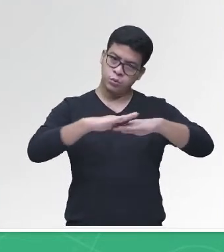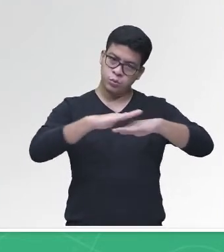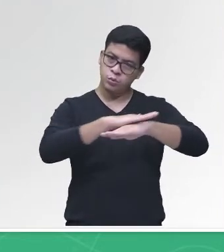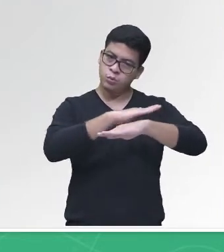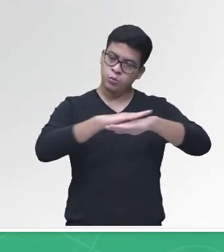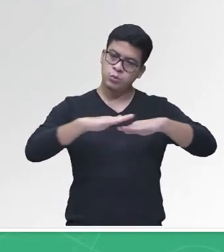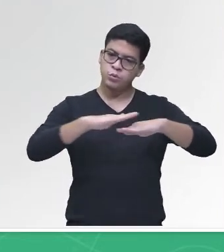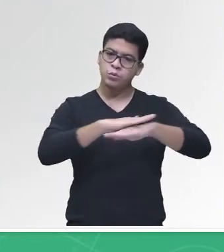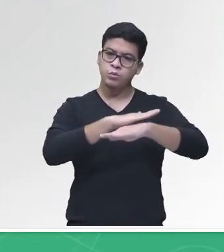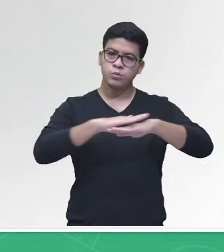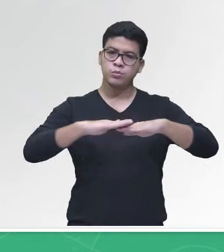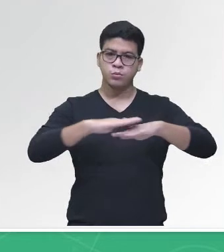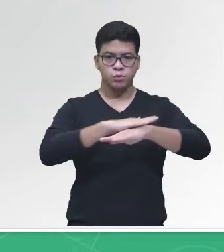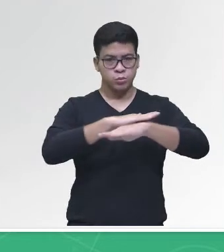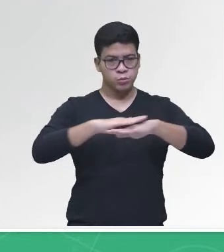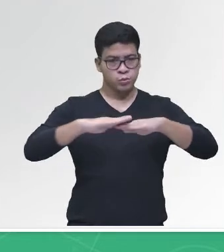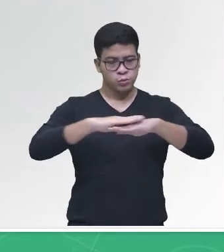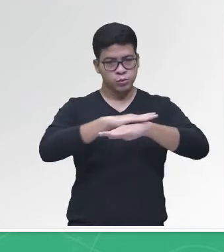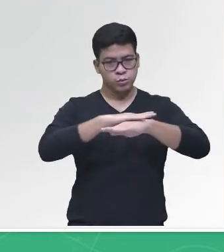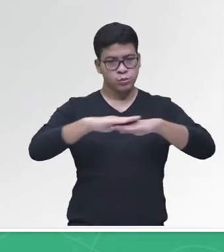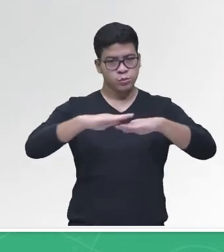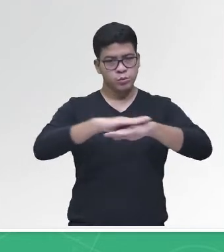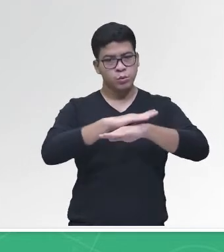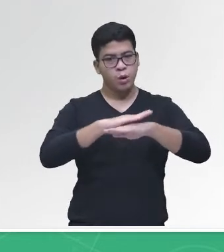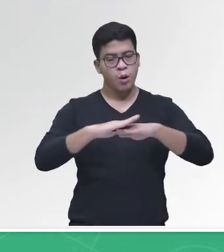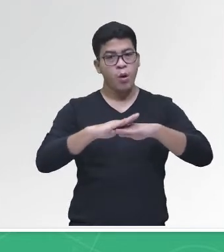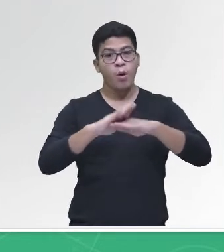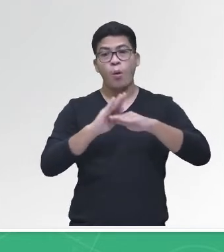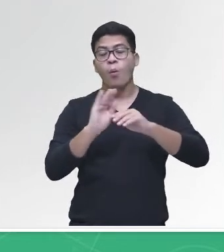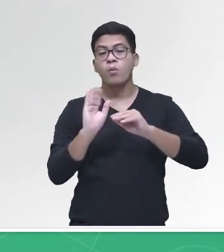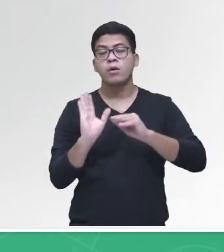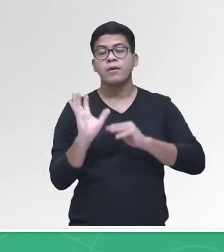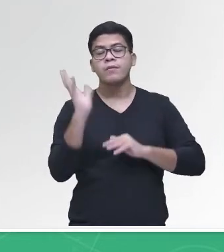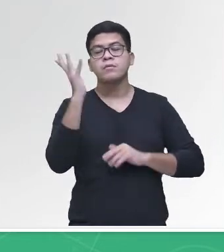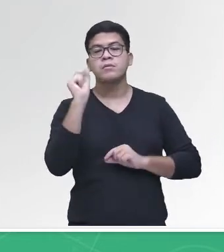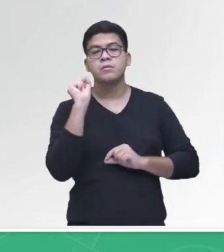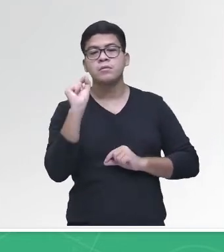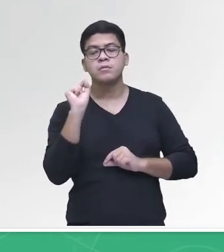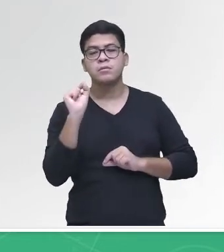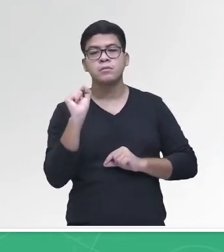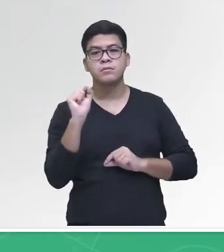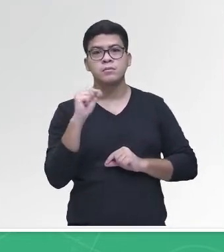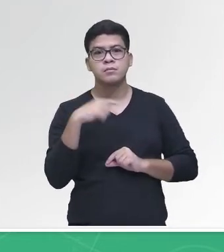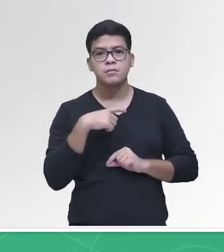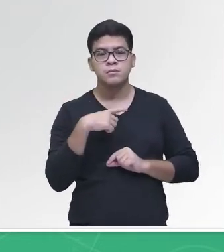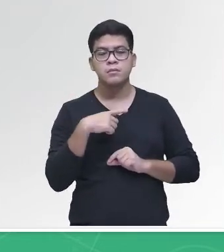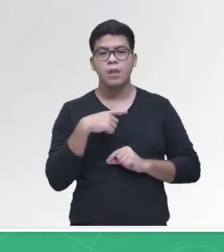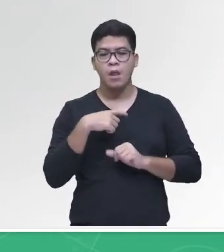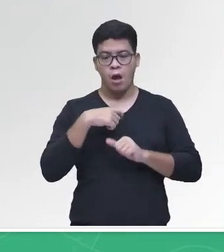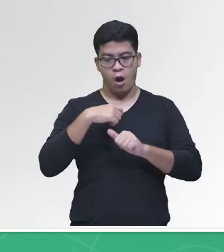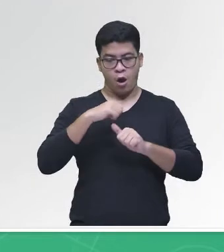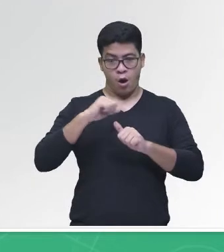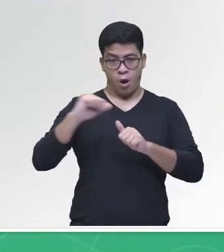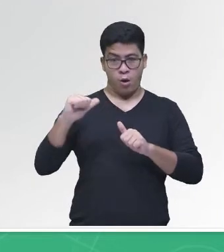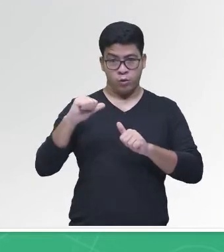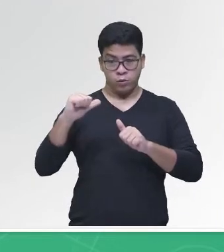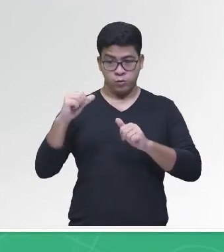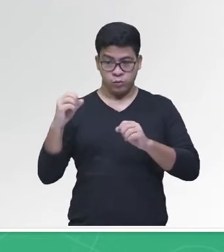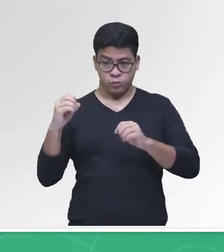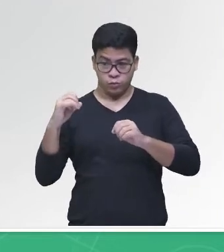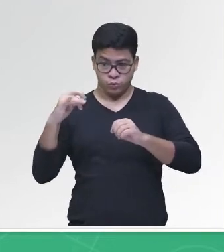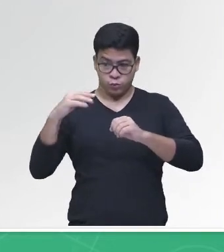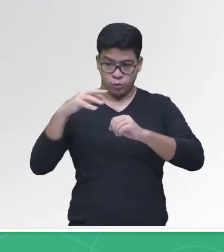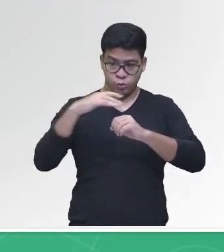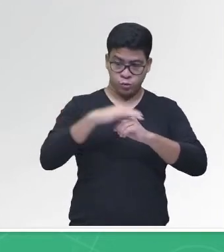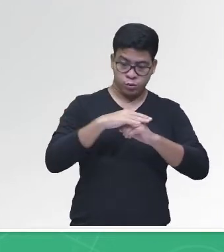vou esfregar, vou atritar. Vejam o que vai ocorrer. Vai haver aí uma transferência de elétrons. E